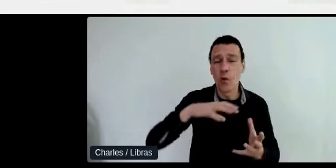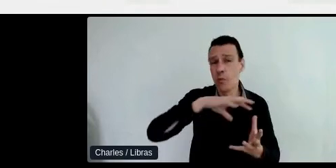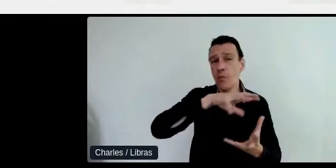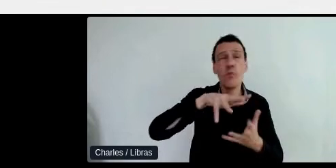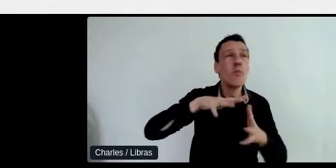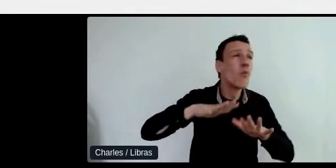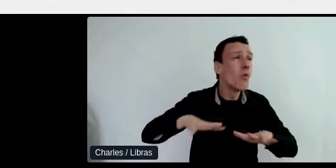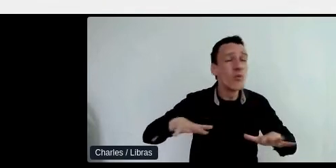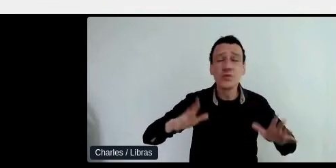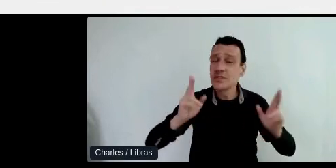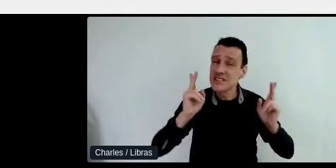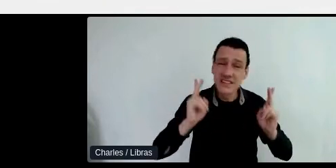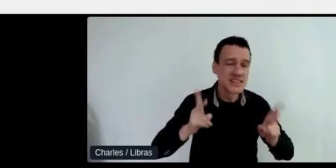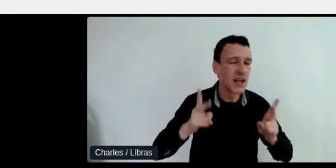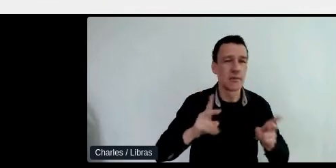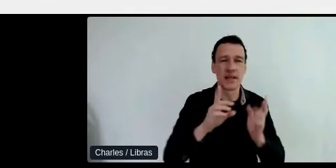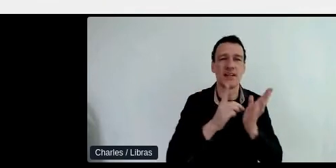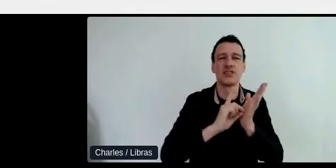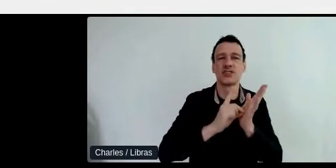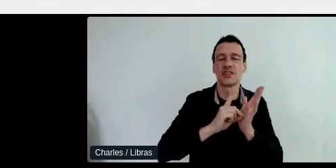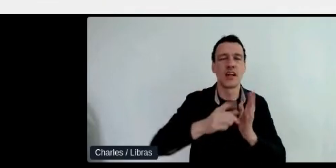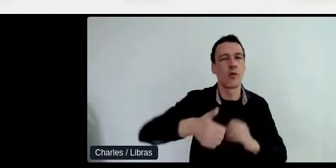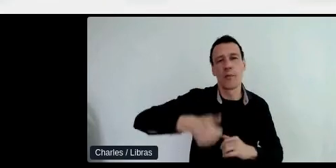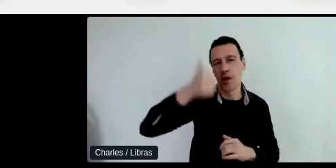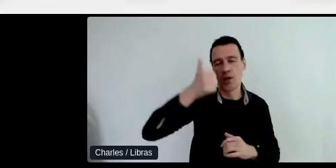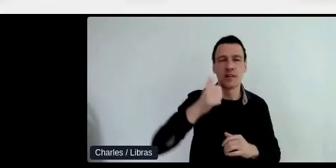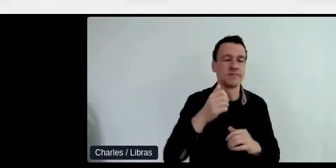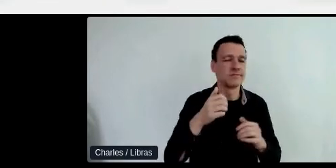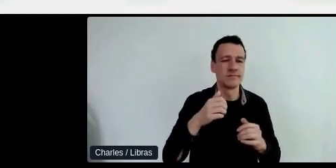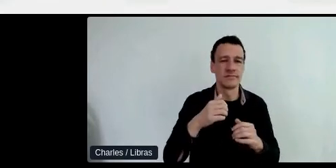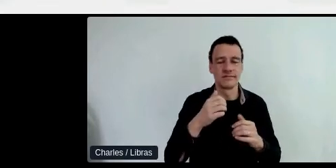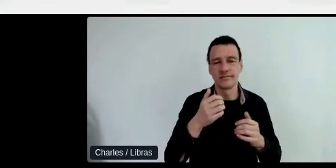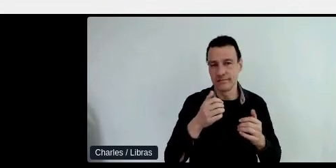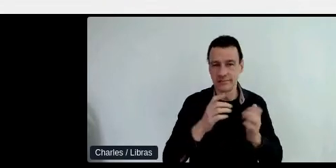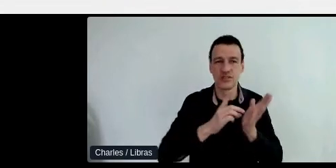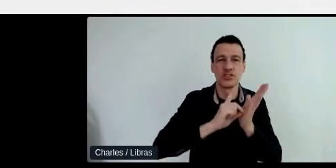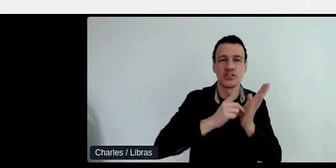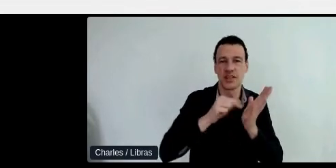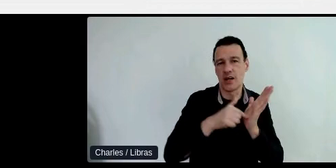essa possibilidade de estar digital, muitos